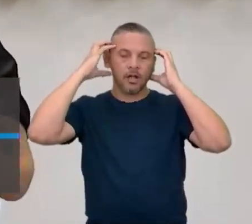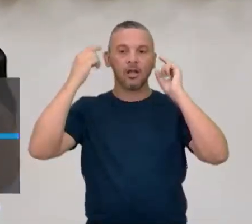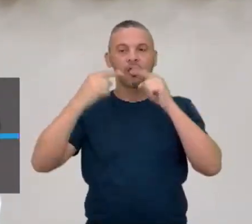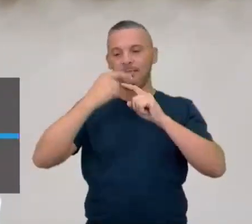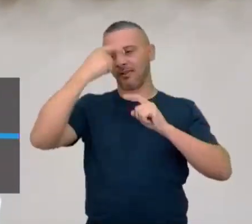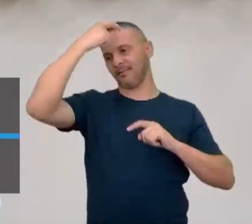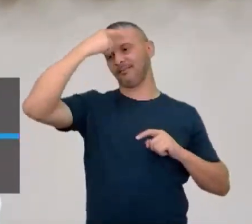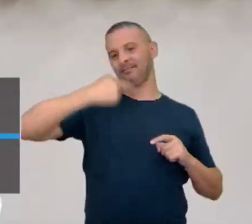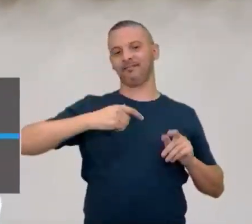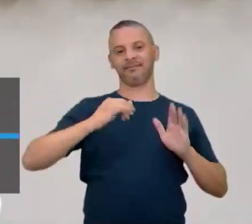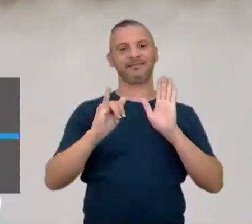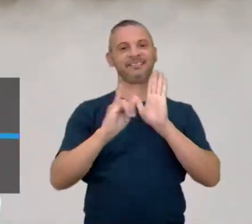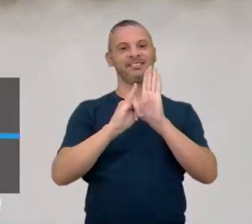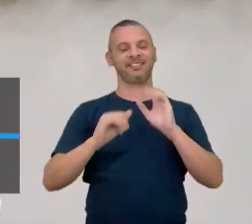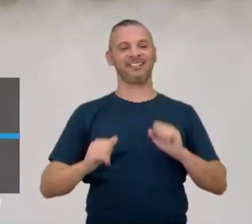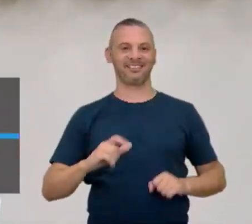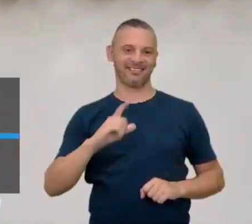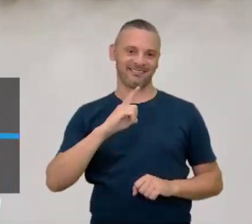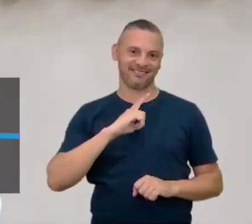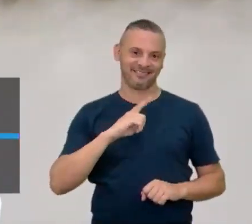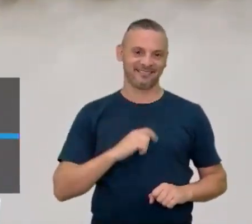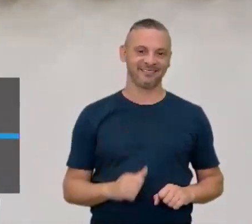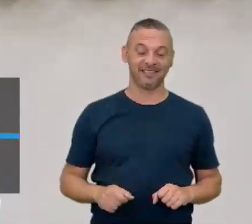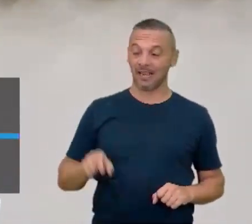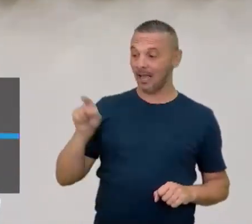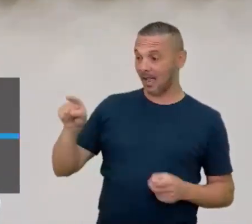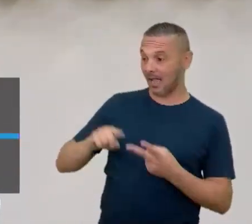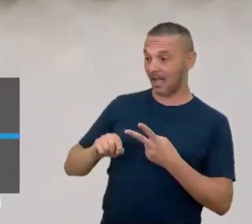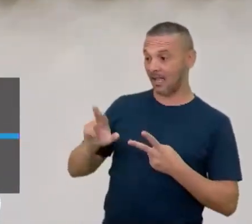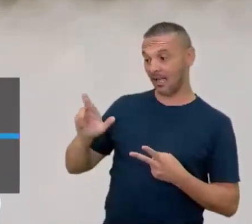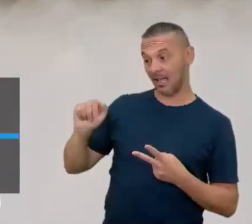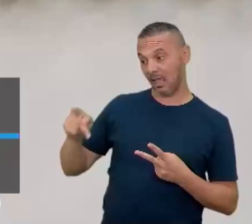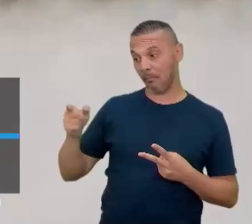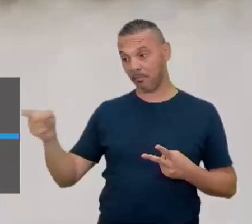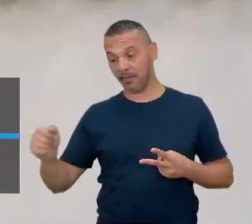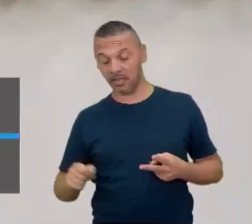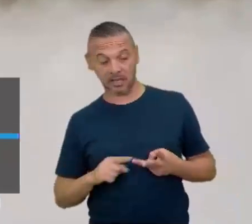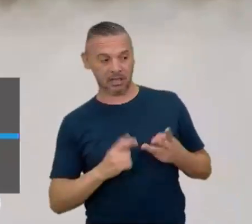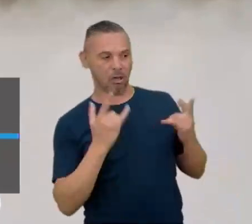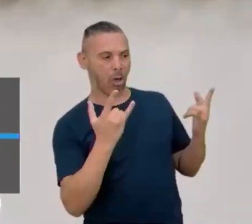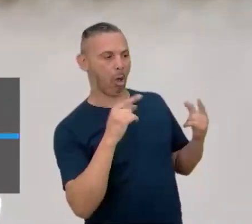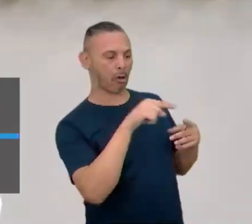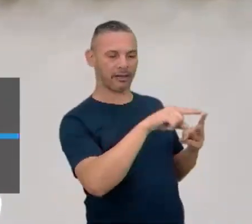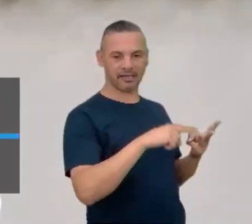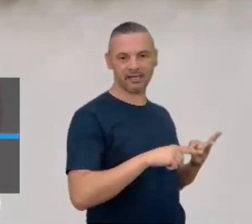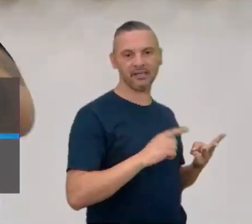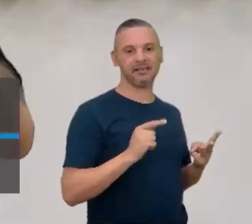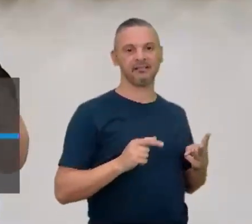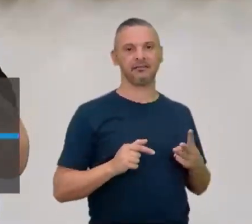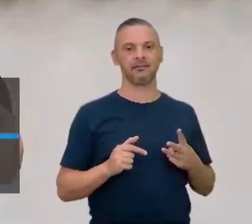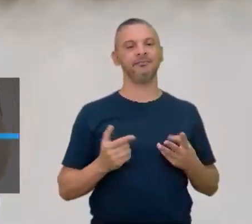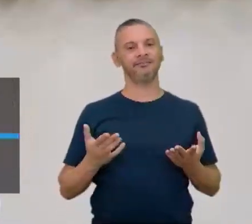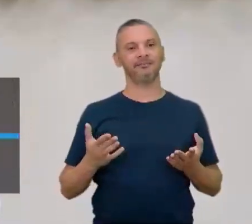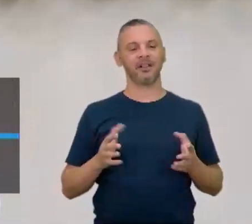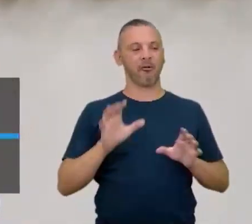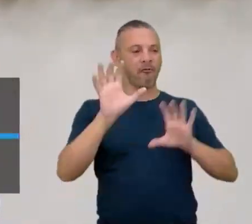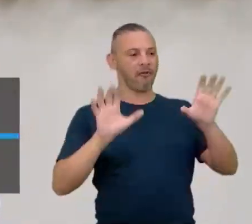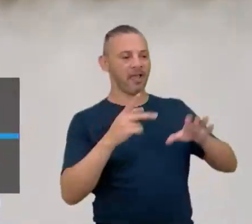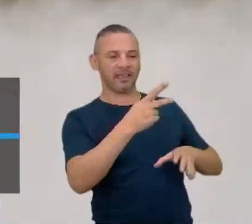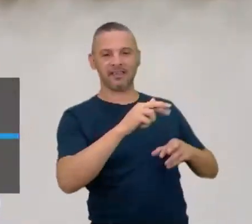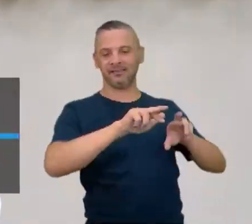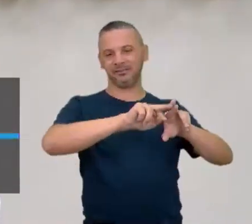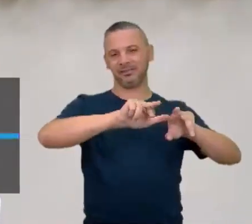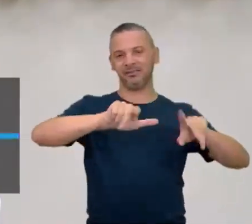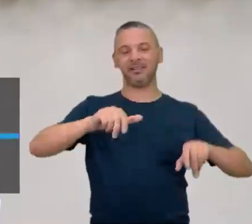exemplo, aquele rapaz ali é do rap, aquele rapaz ali é do rock, aquele pessoal ali é do funk. E isso se